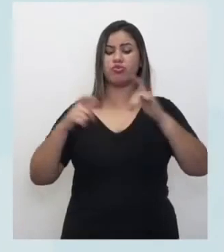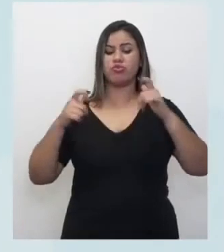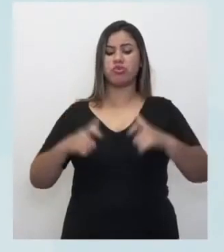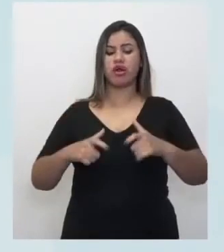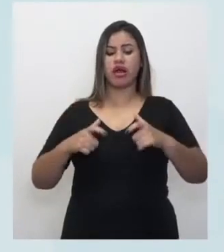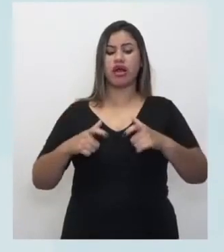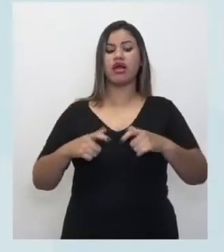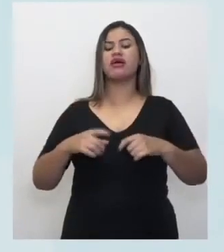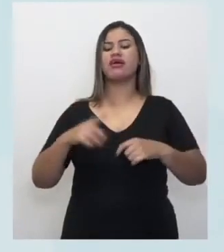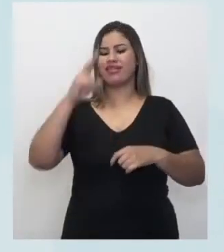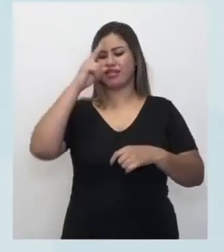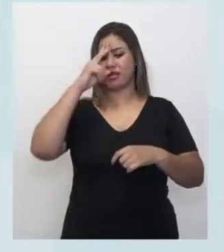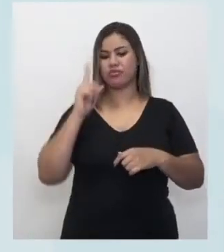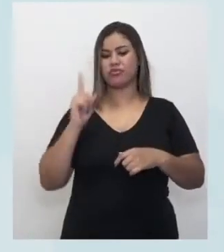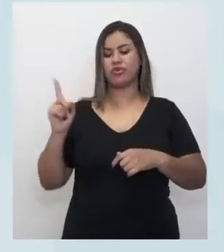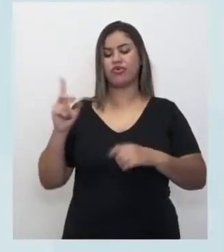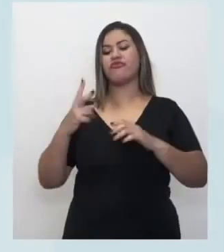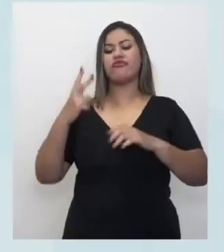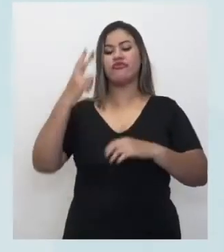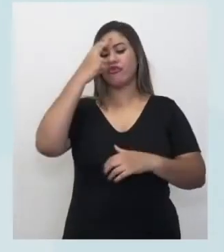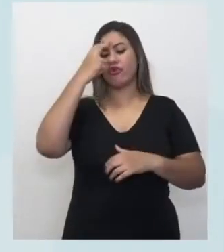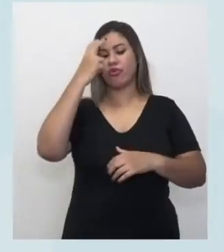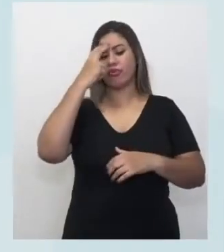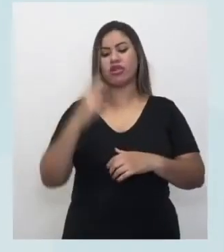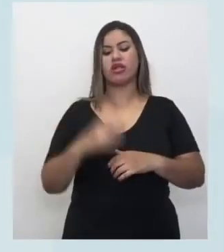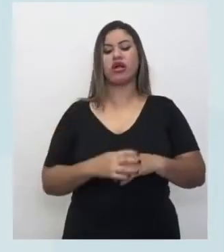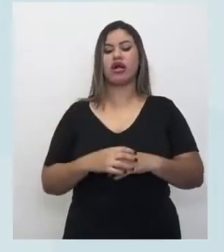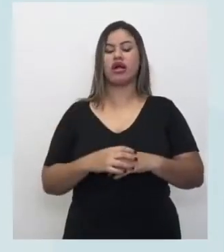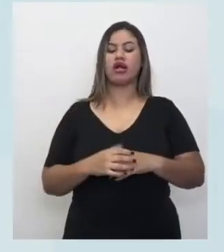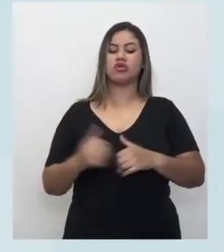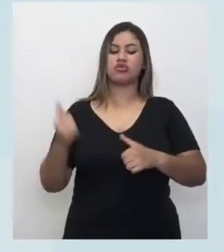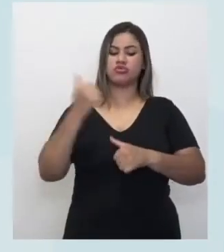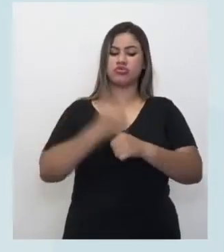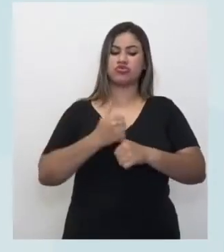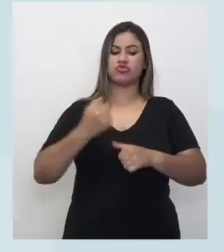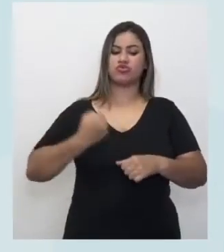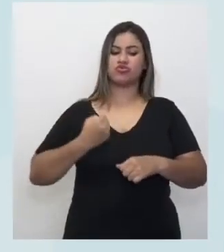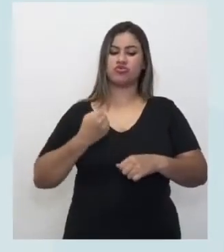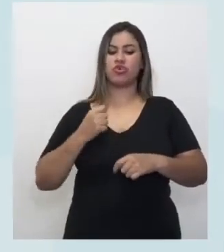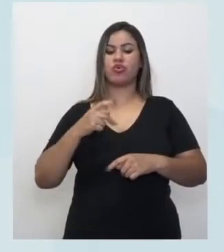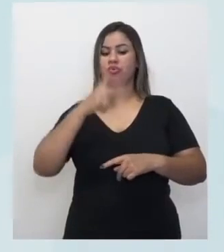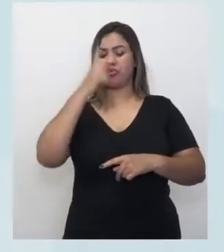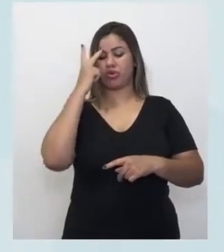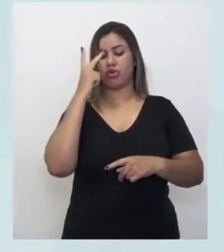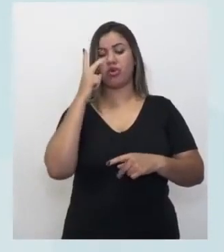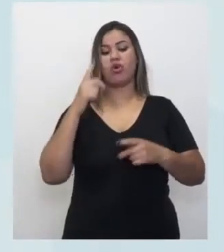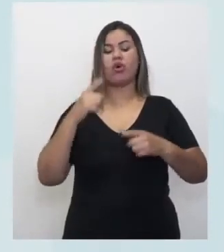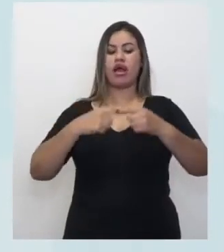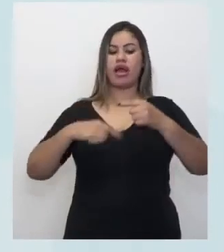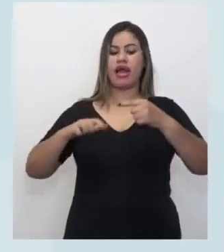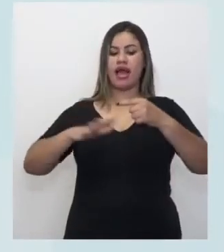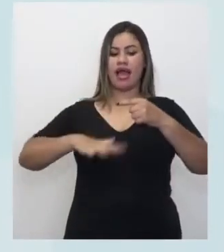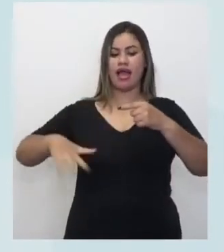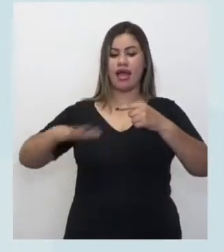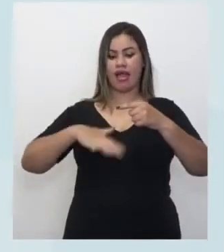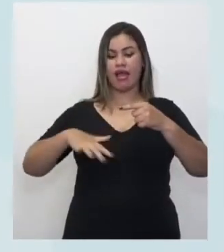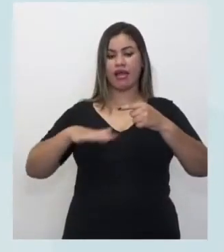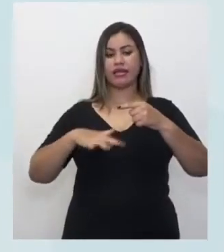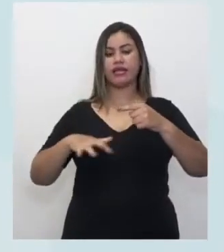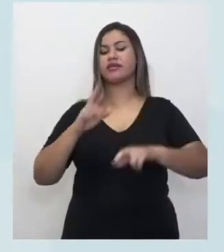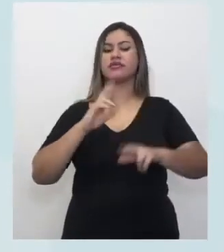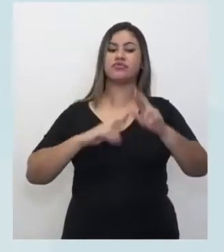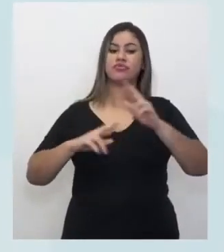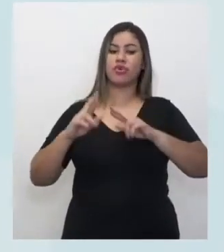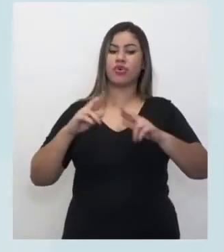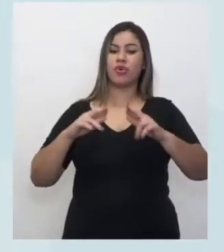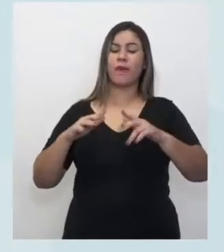vai substituir a quantidade de habitantes, a área, vai dividir com, usando a calculadora para ficar mais fácil. E eu quero essa resposta com